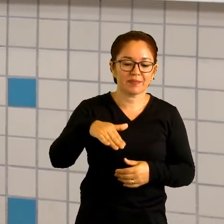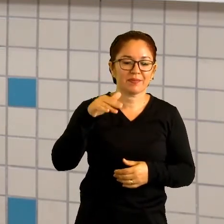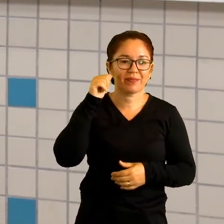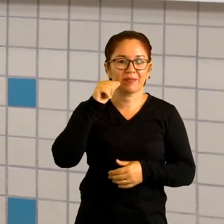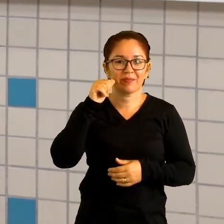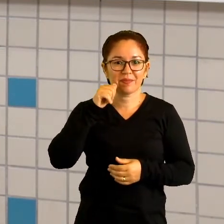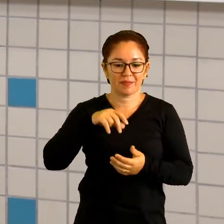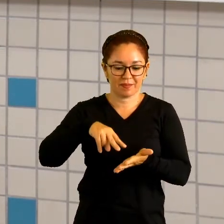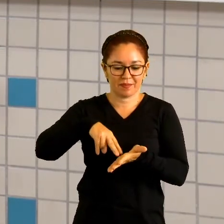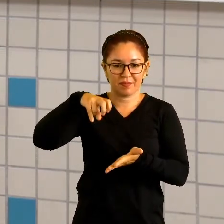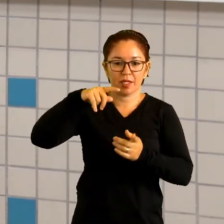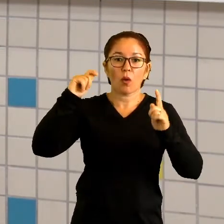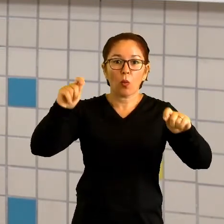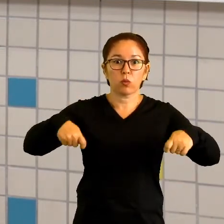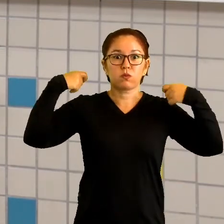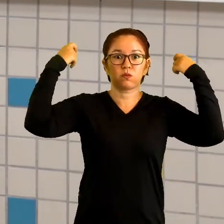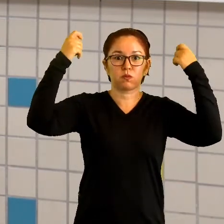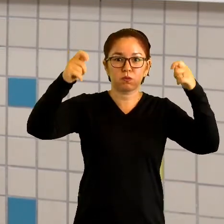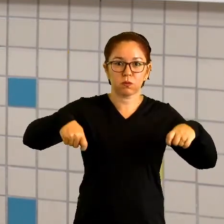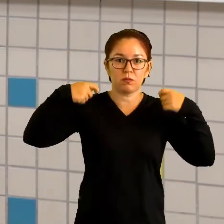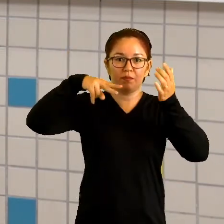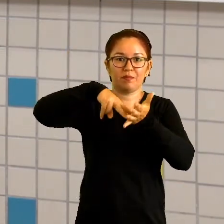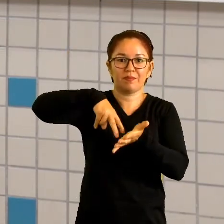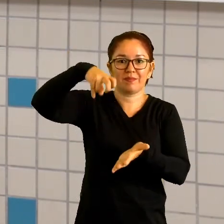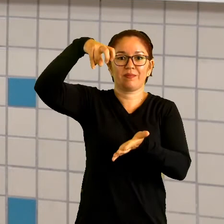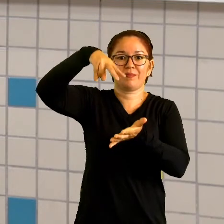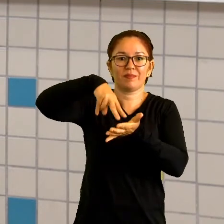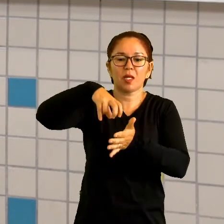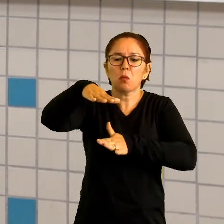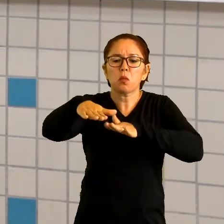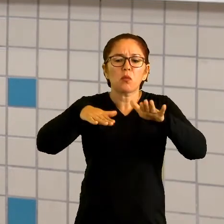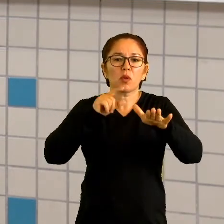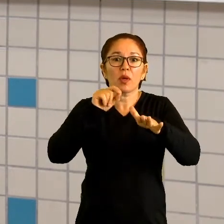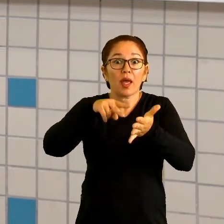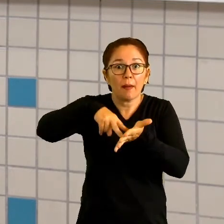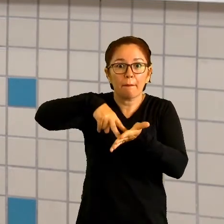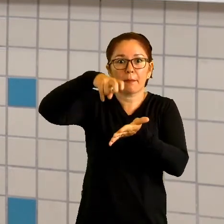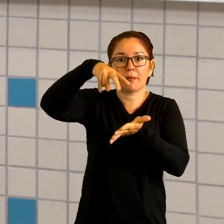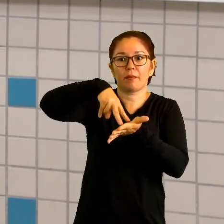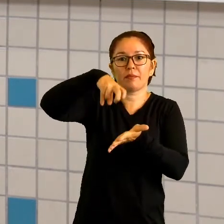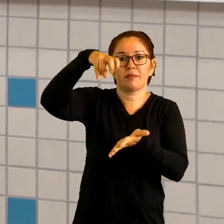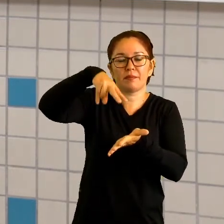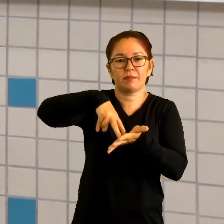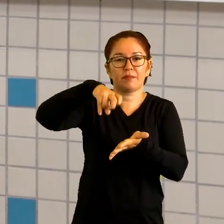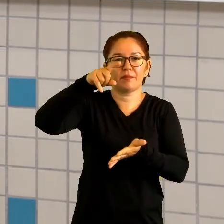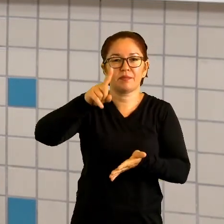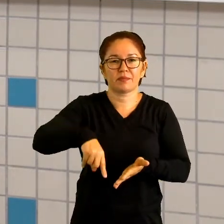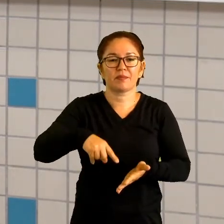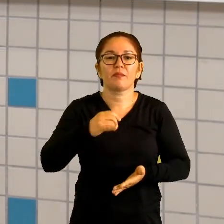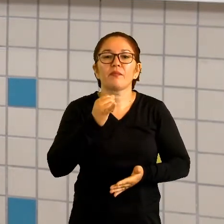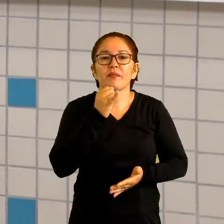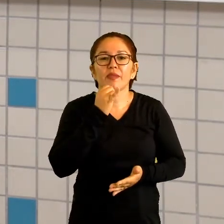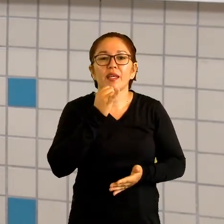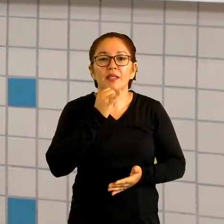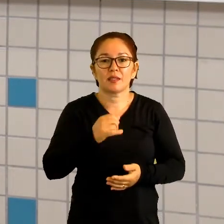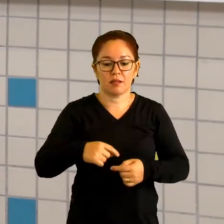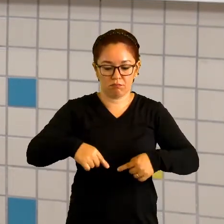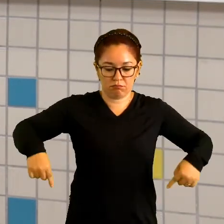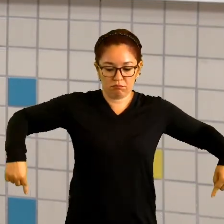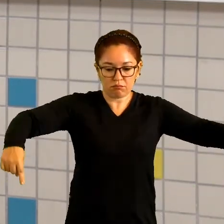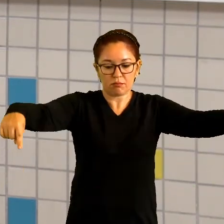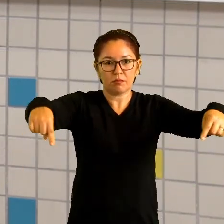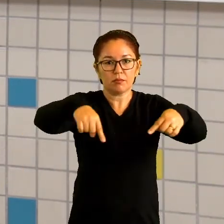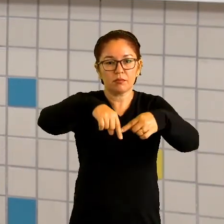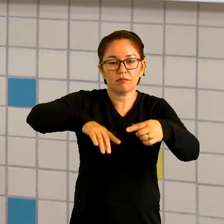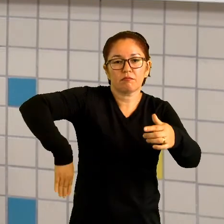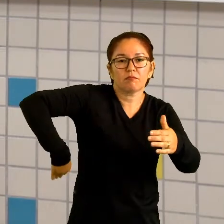Qual é a ação que ela está fazendo? Pulando. Imagine um jogador de futebol, quando ele chuta a bola, qual é a